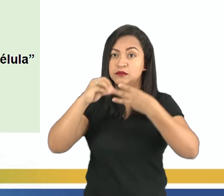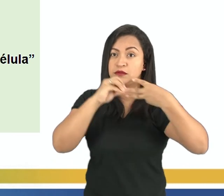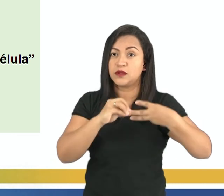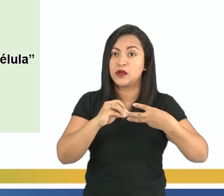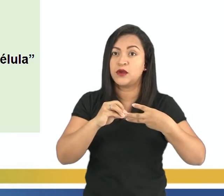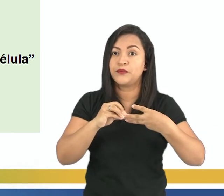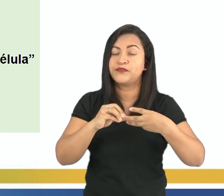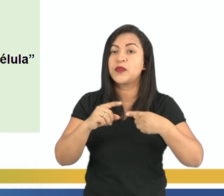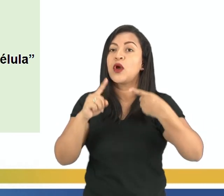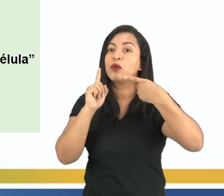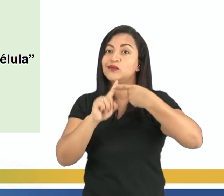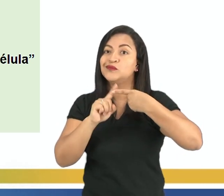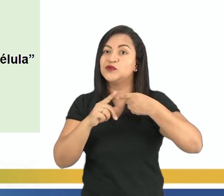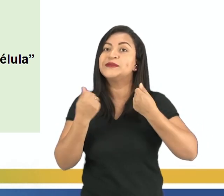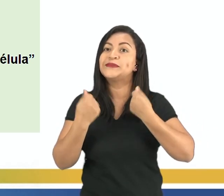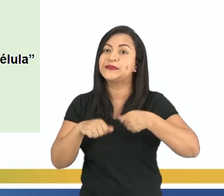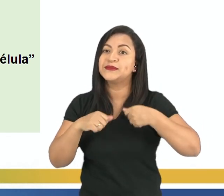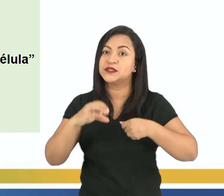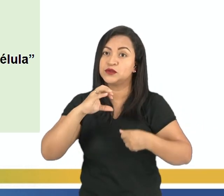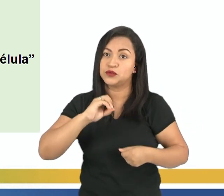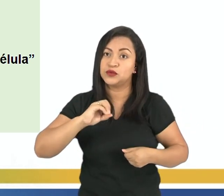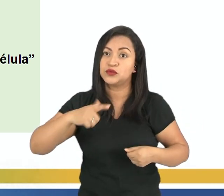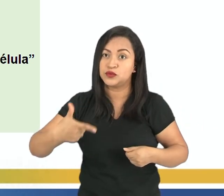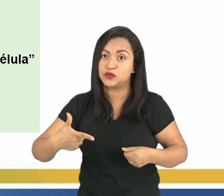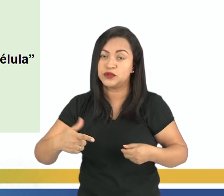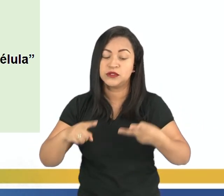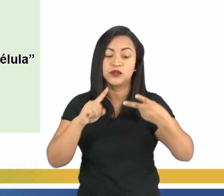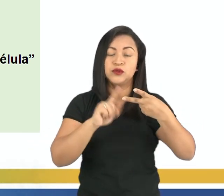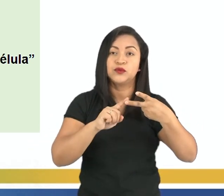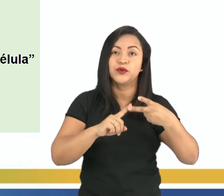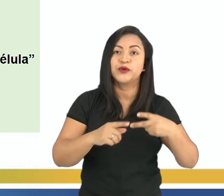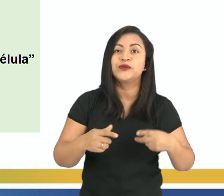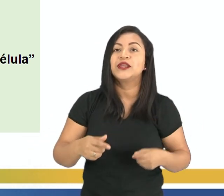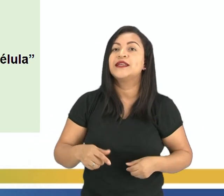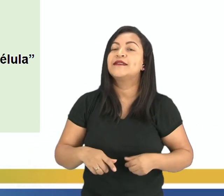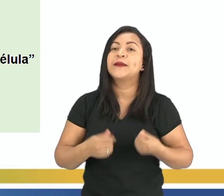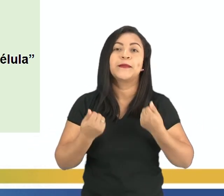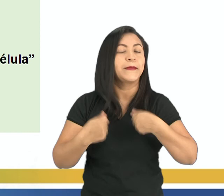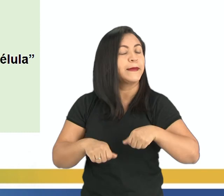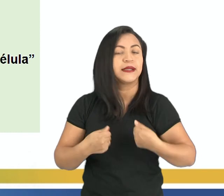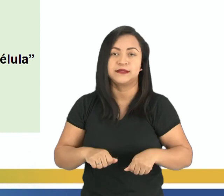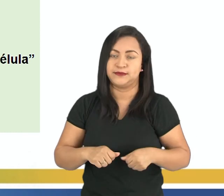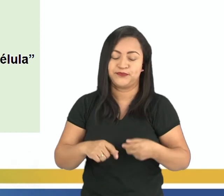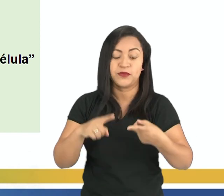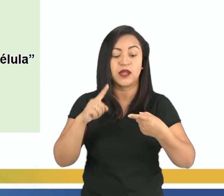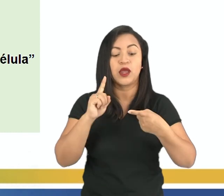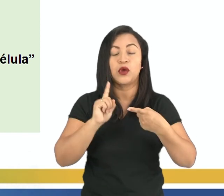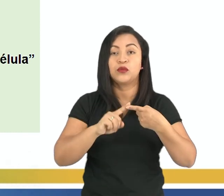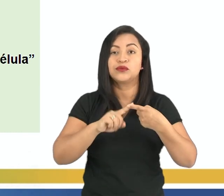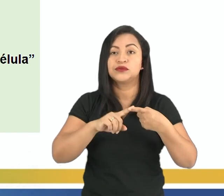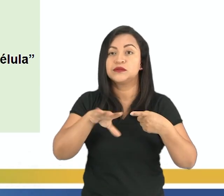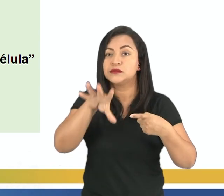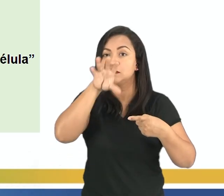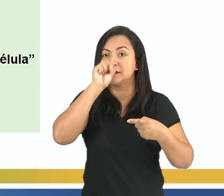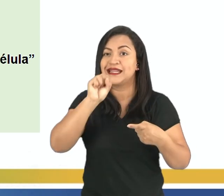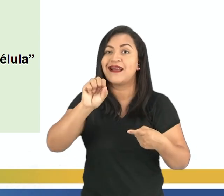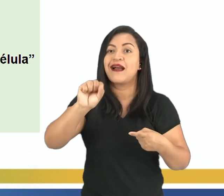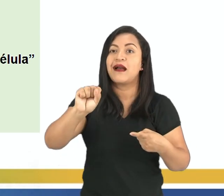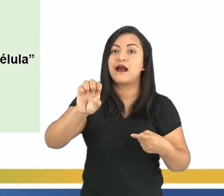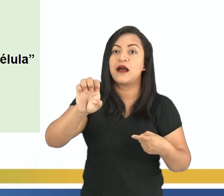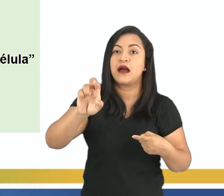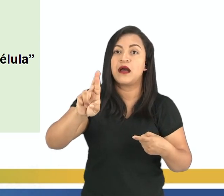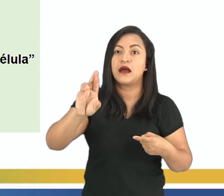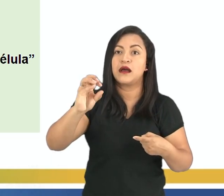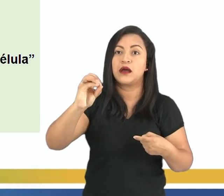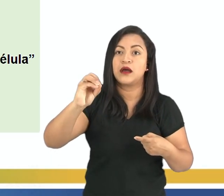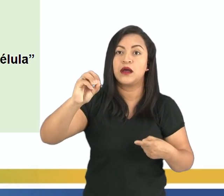que precisa de oxigênio e um que não precisa. A que precisa nós chamamos de respiração aeróbica e a que não precisa